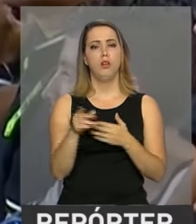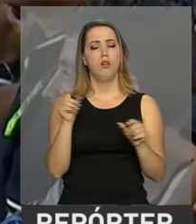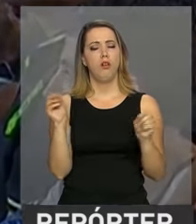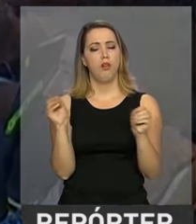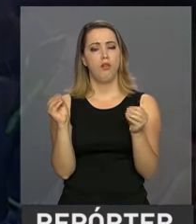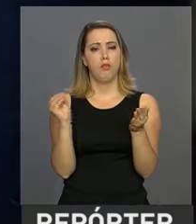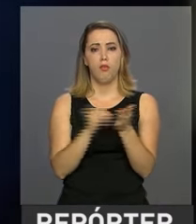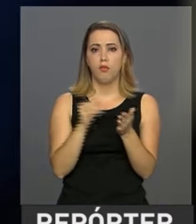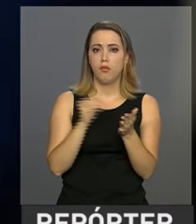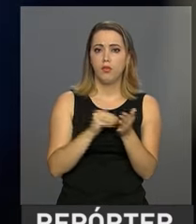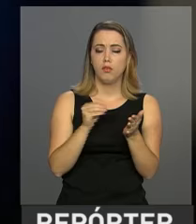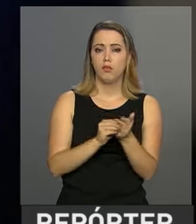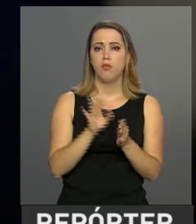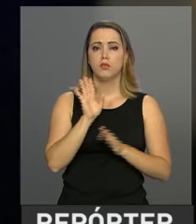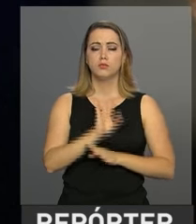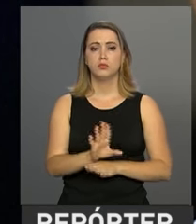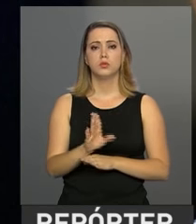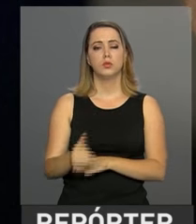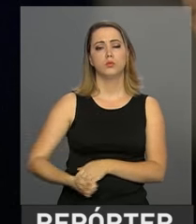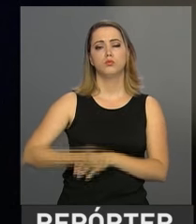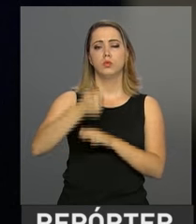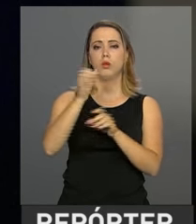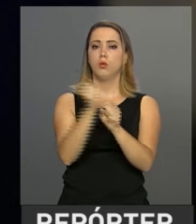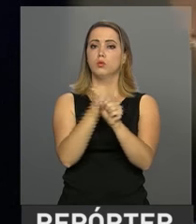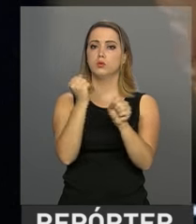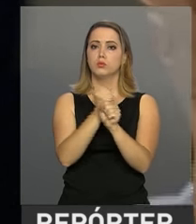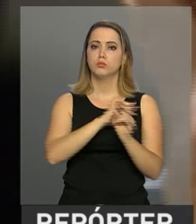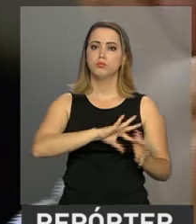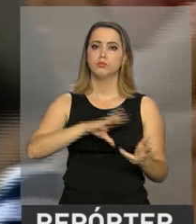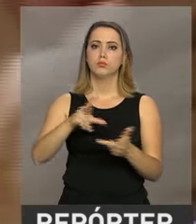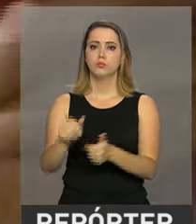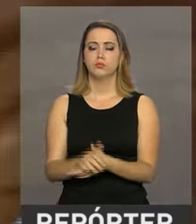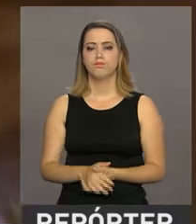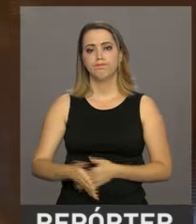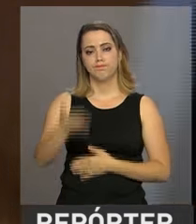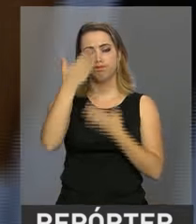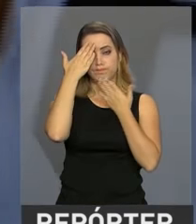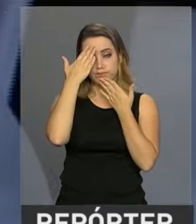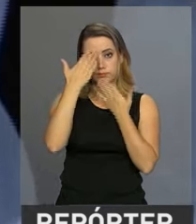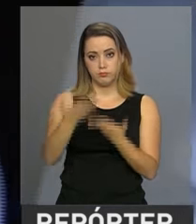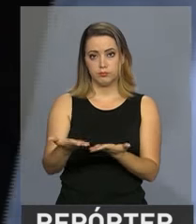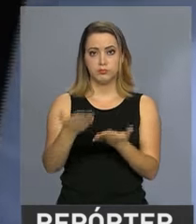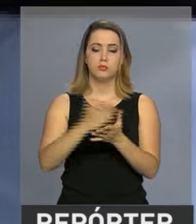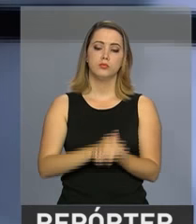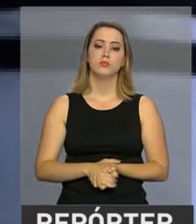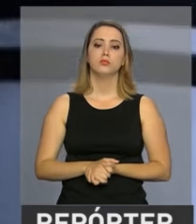intolerância. Para construir um mundo melhor. Muchas gracias.